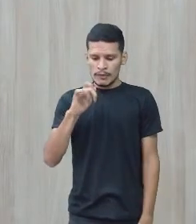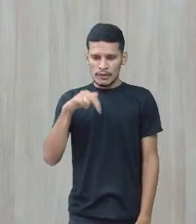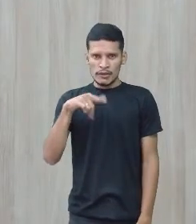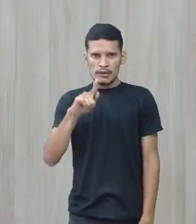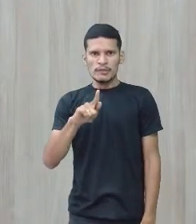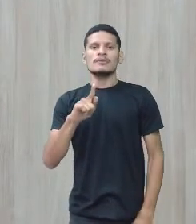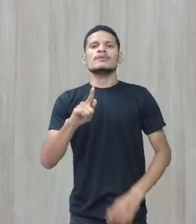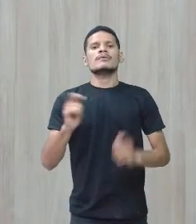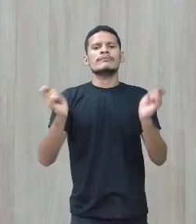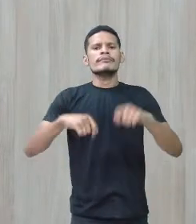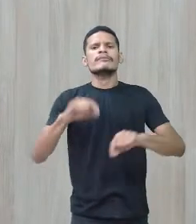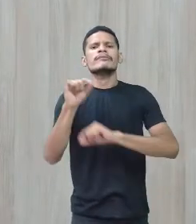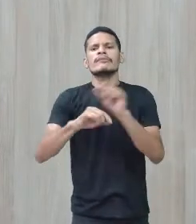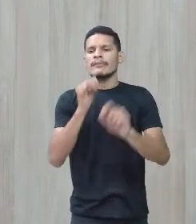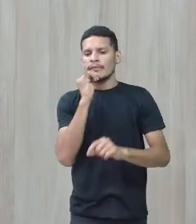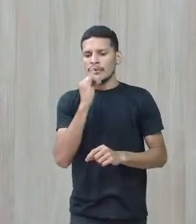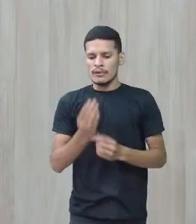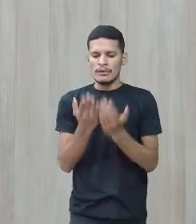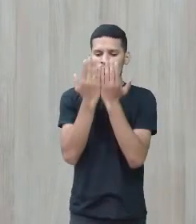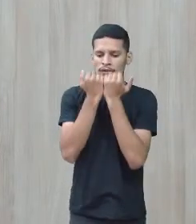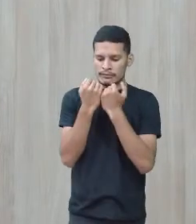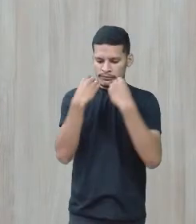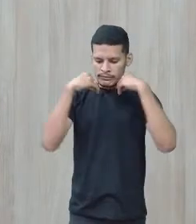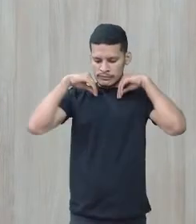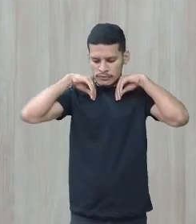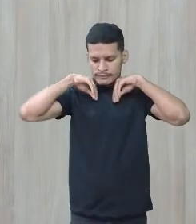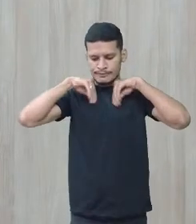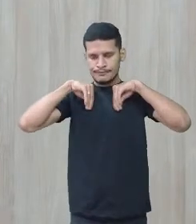a gente faz a ingestão de algum